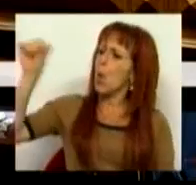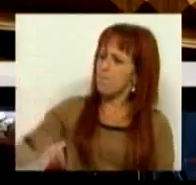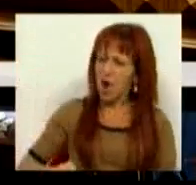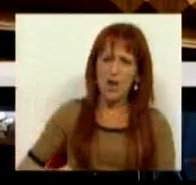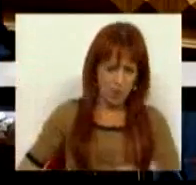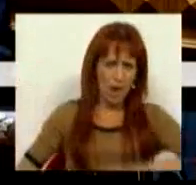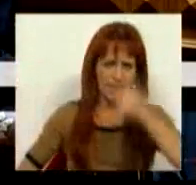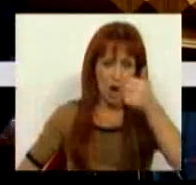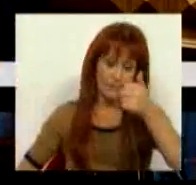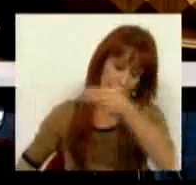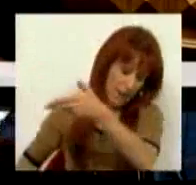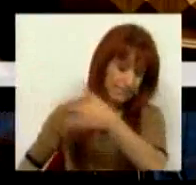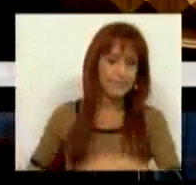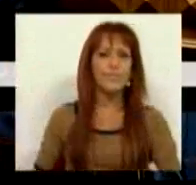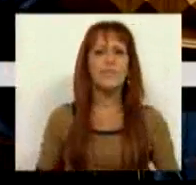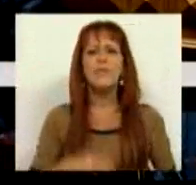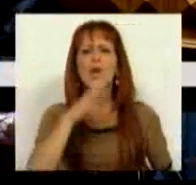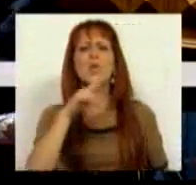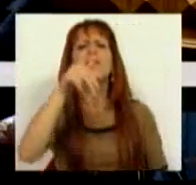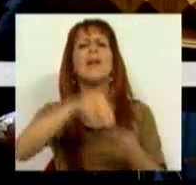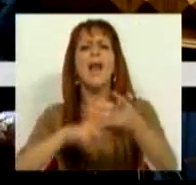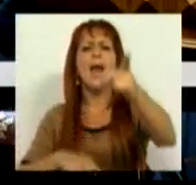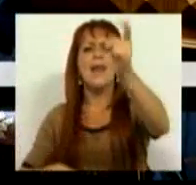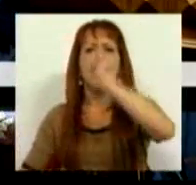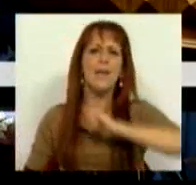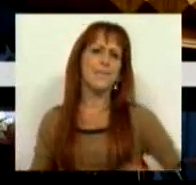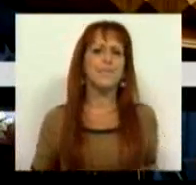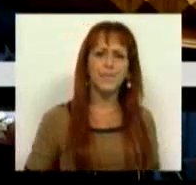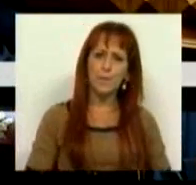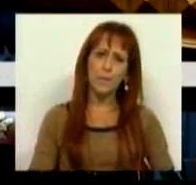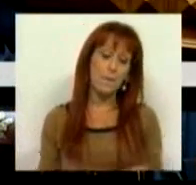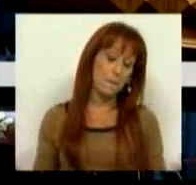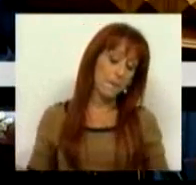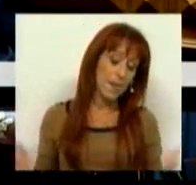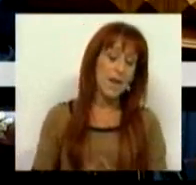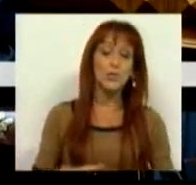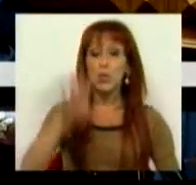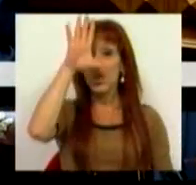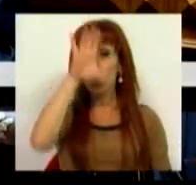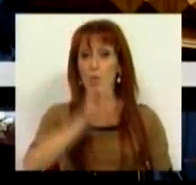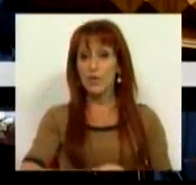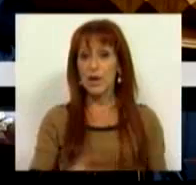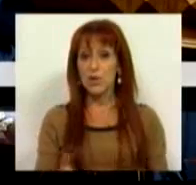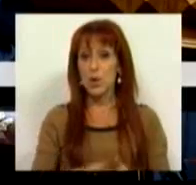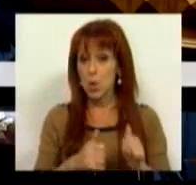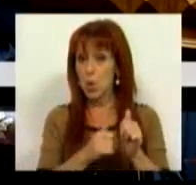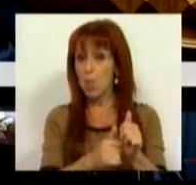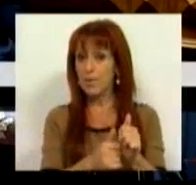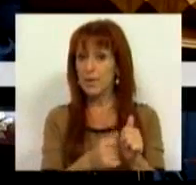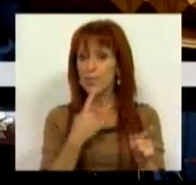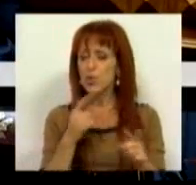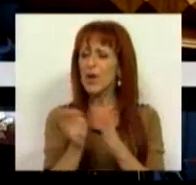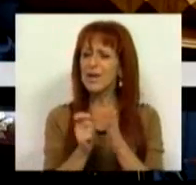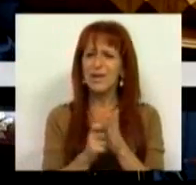quanto pior, melhor. Eu disse ali de cima que o Governo cumpre muitas